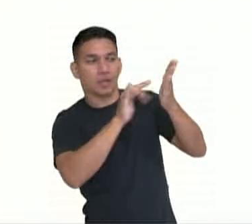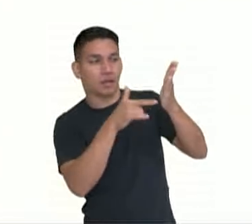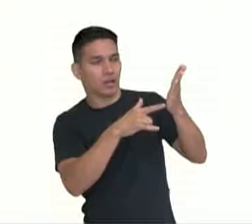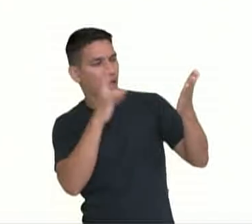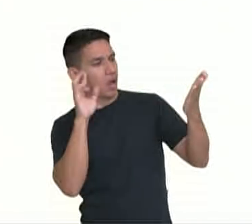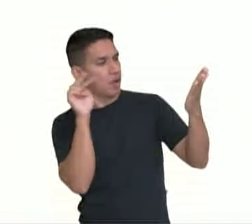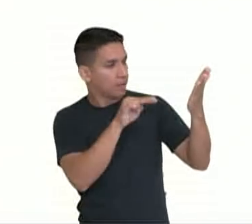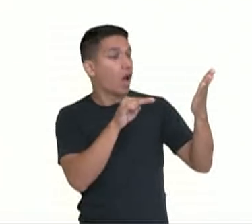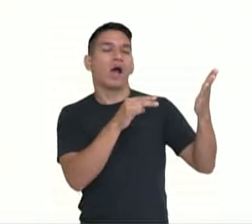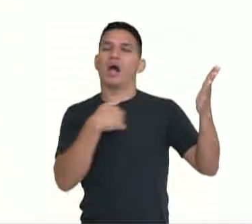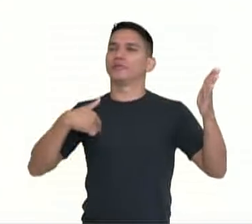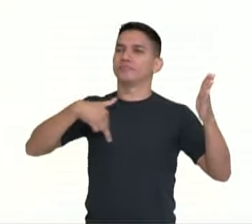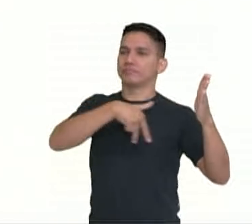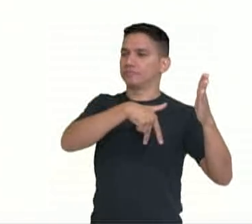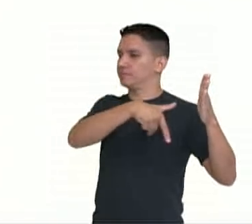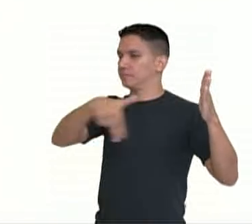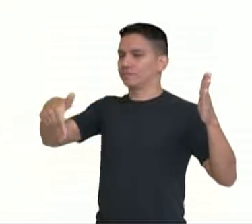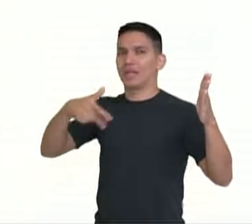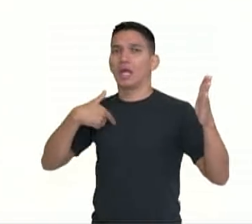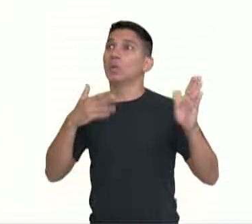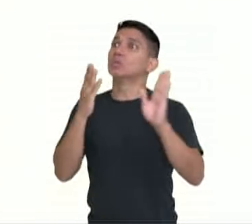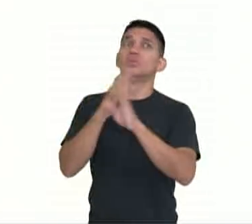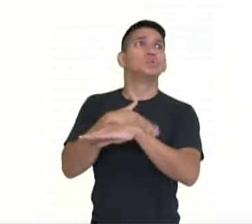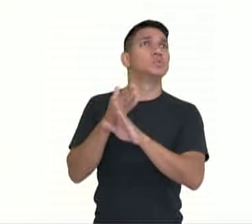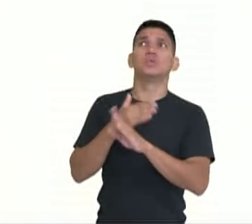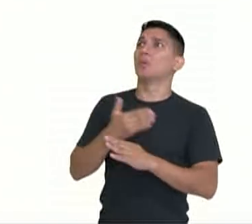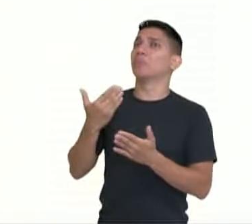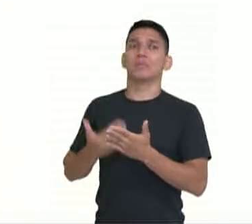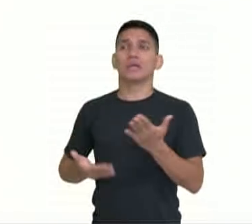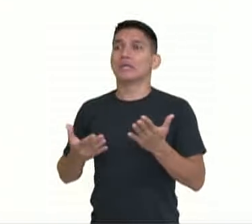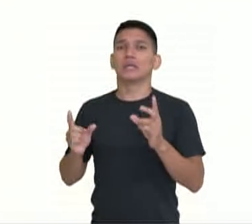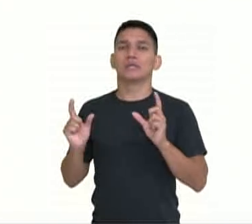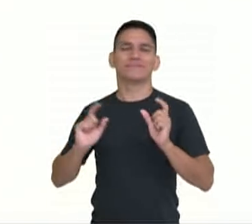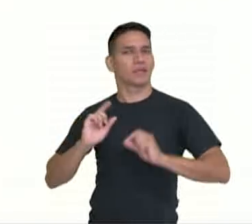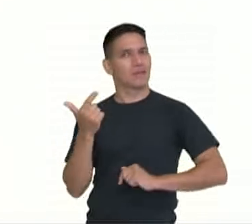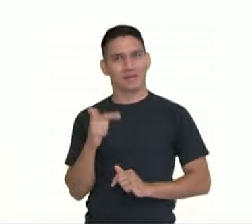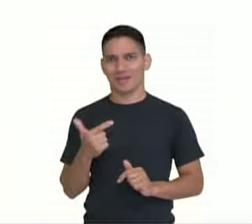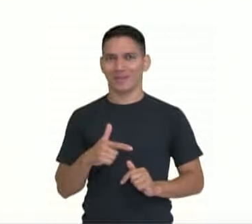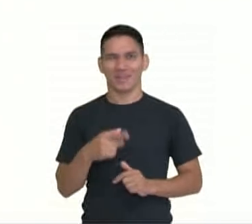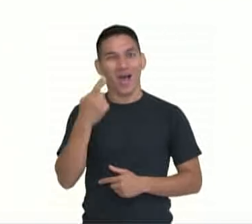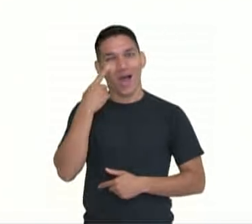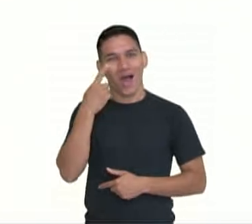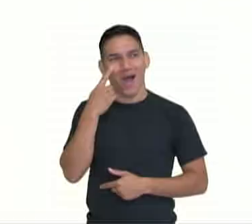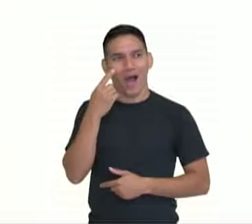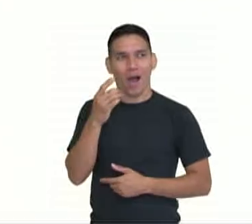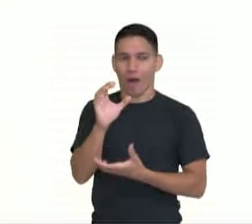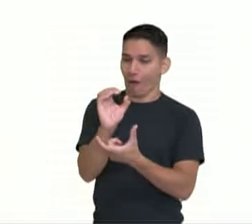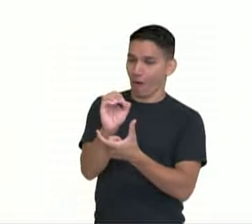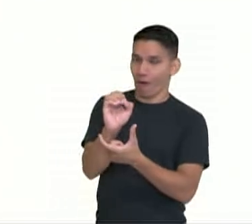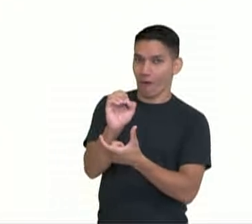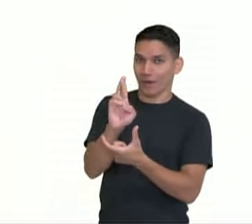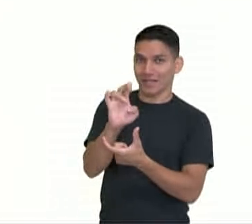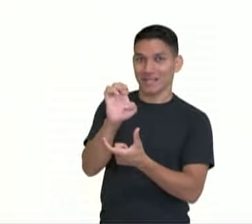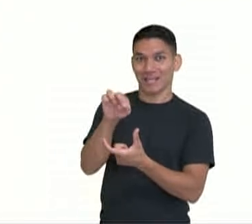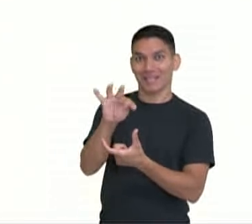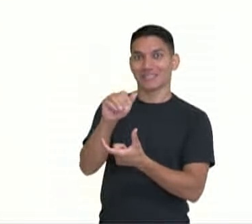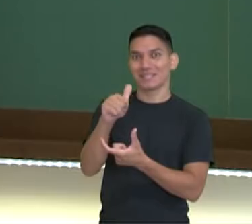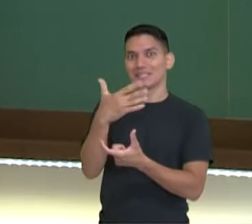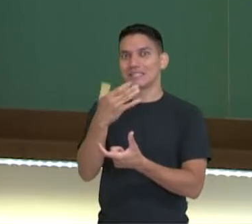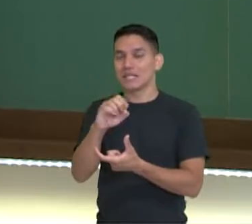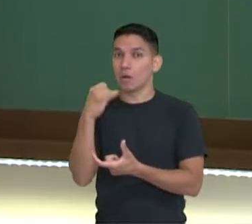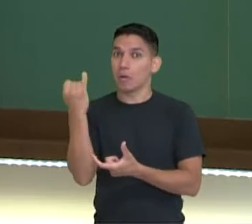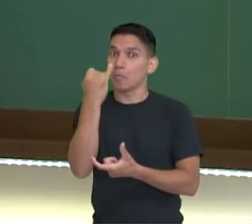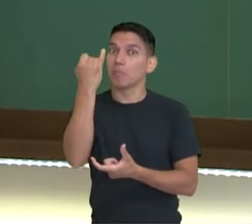não se perdessem. Olha a palavrinha importante aqui quando eu penso em orientação e localização. Por que o ser